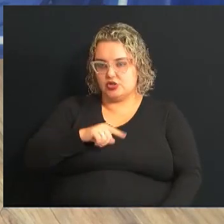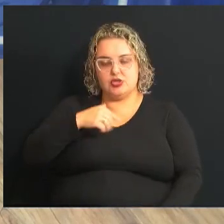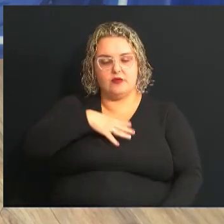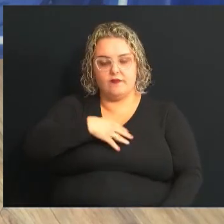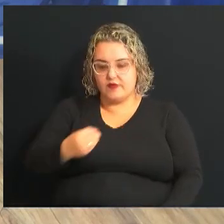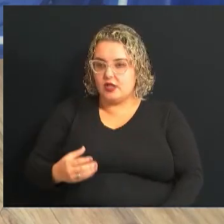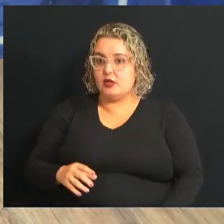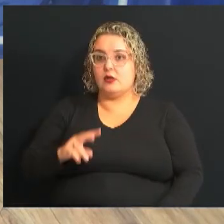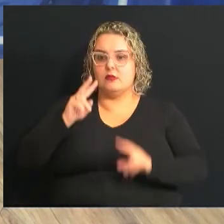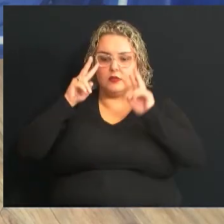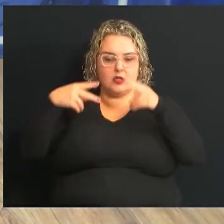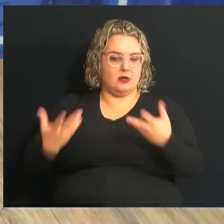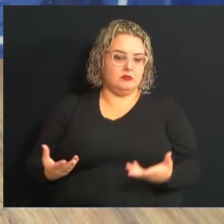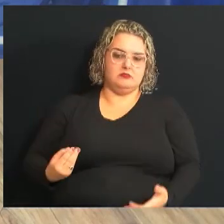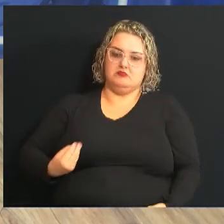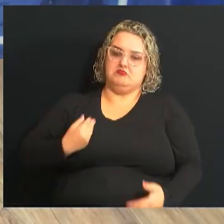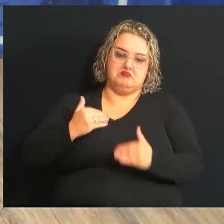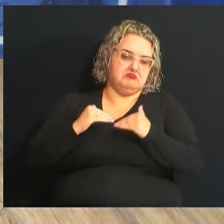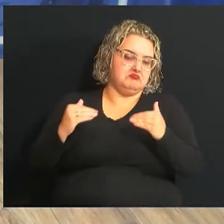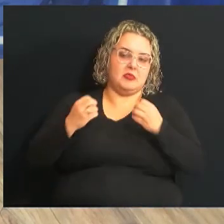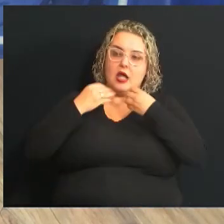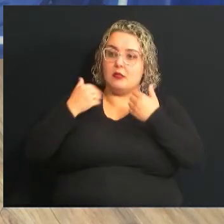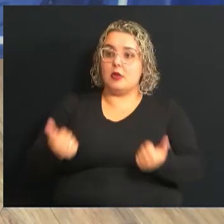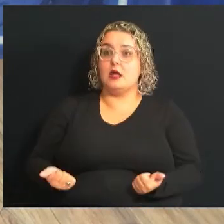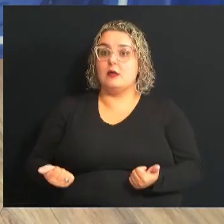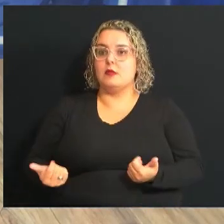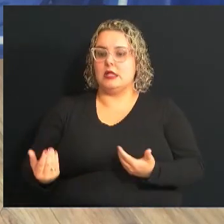de fora falava, ela tem uma vida estável, ela tá boa. Só que